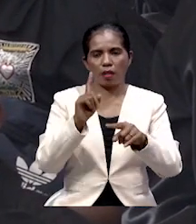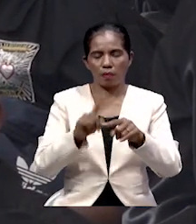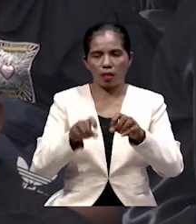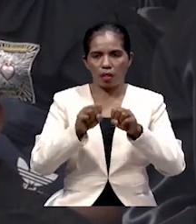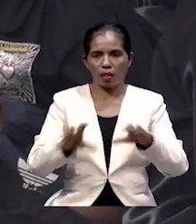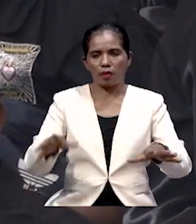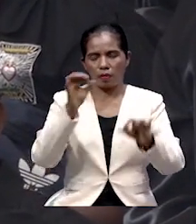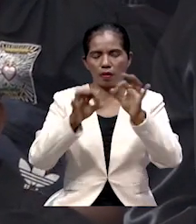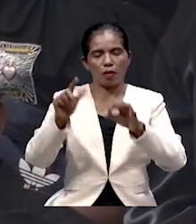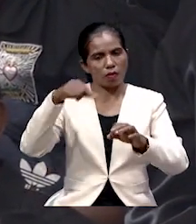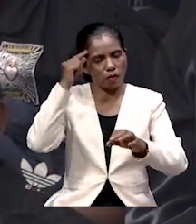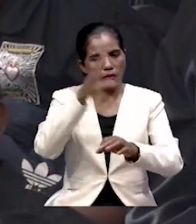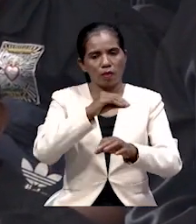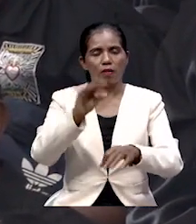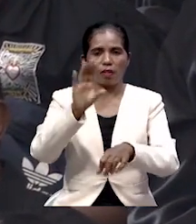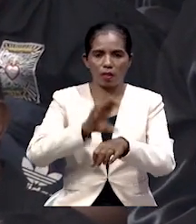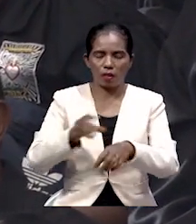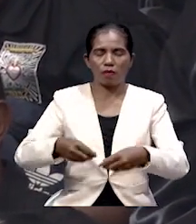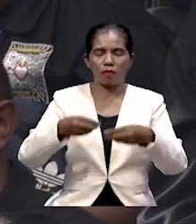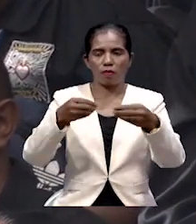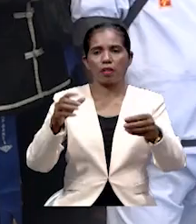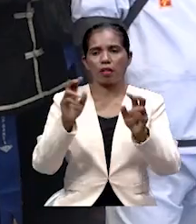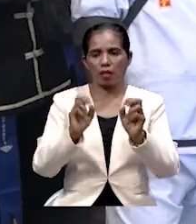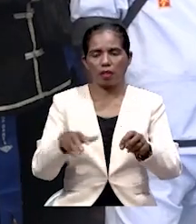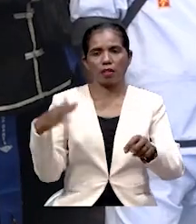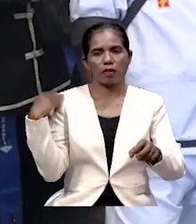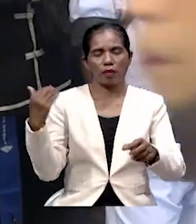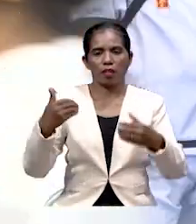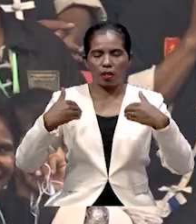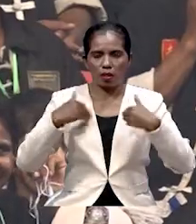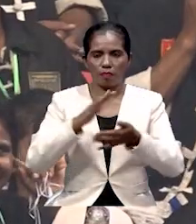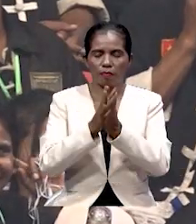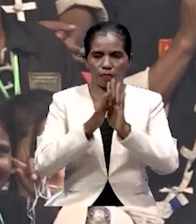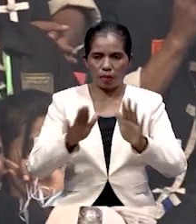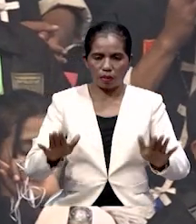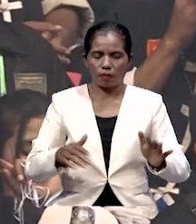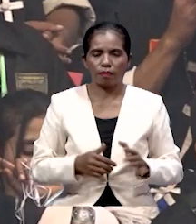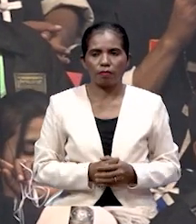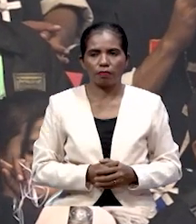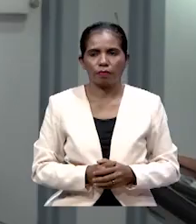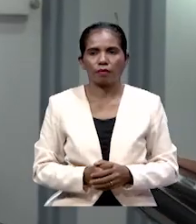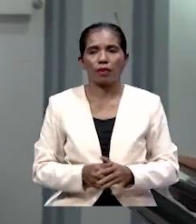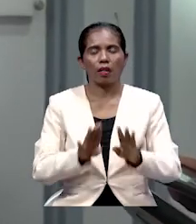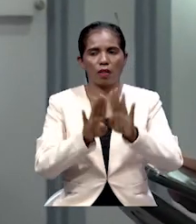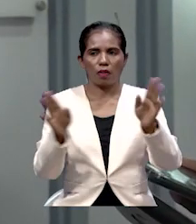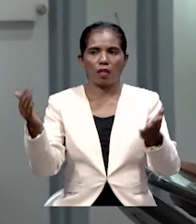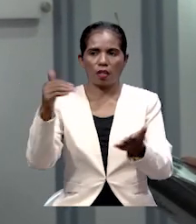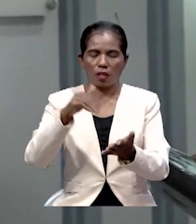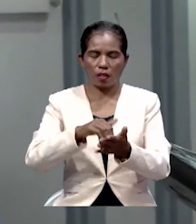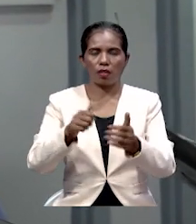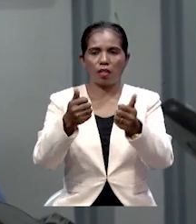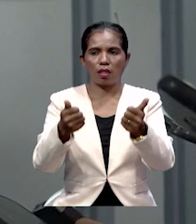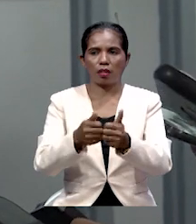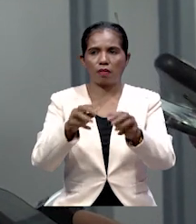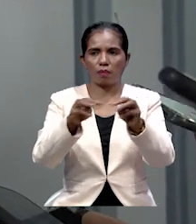fo iha publiku, mai beten ki sai joven nebe cria paz no unidade. Reativa, né? Reativa fila falaona, arte marciais,